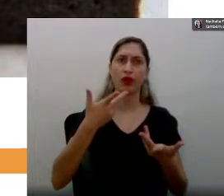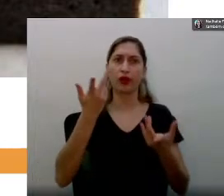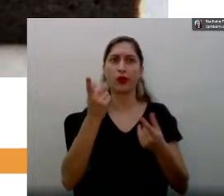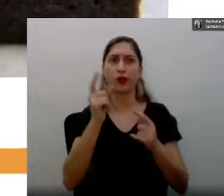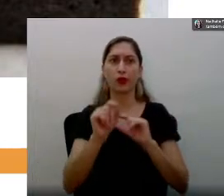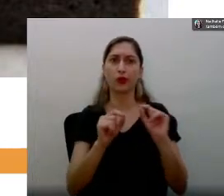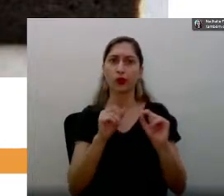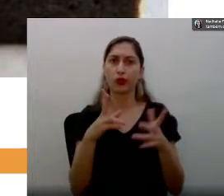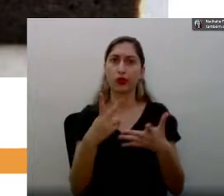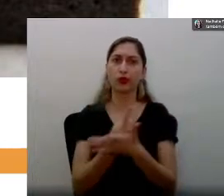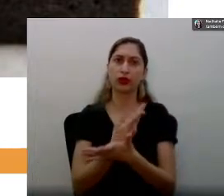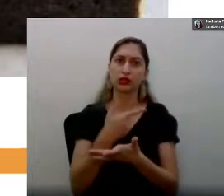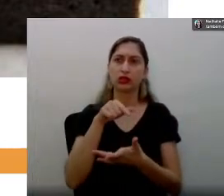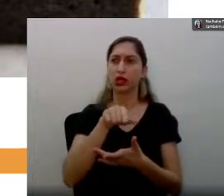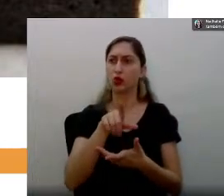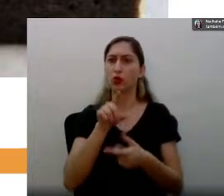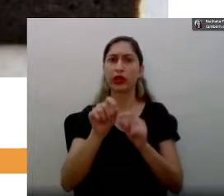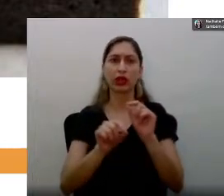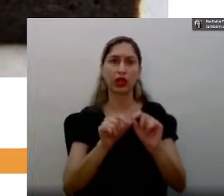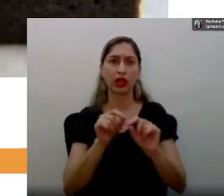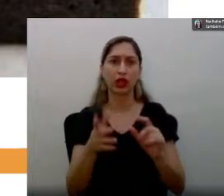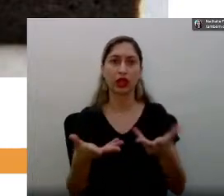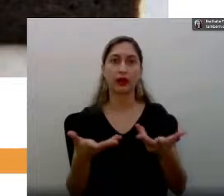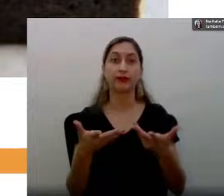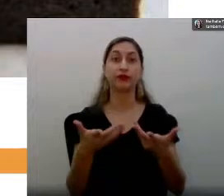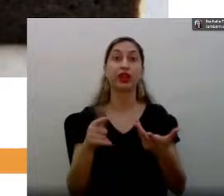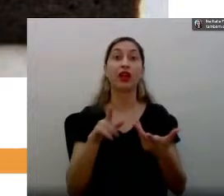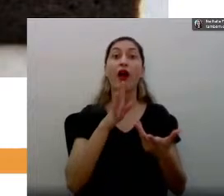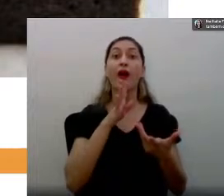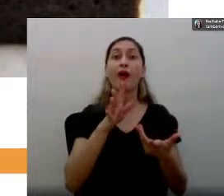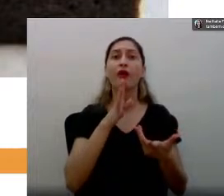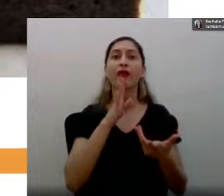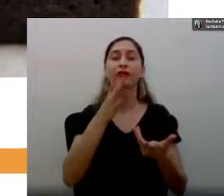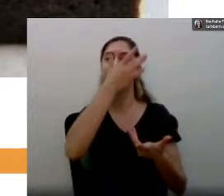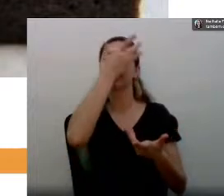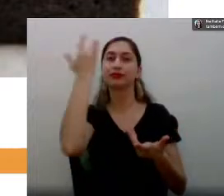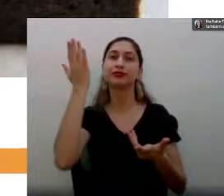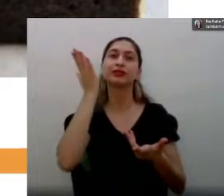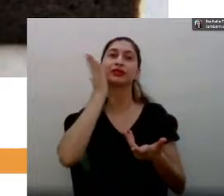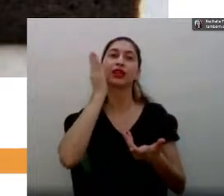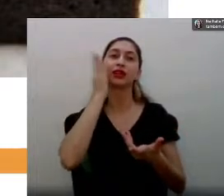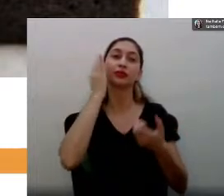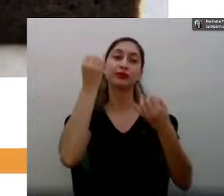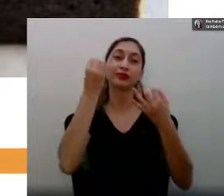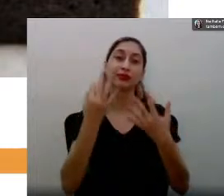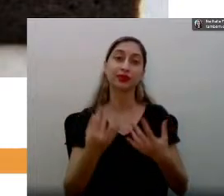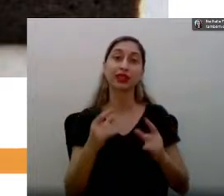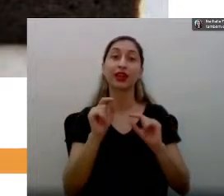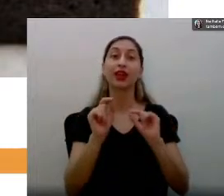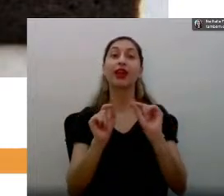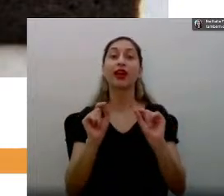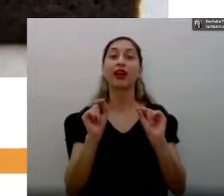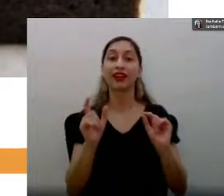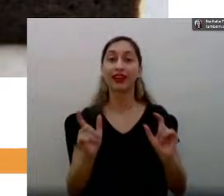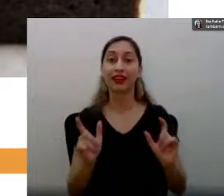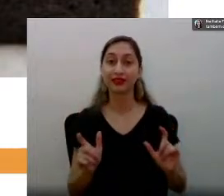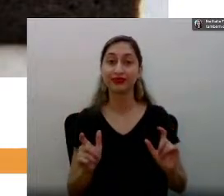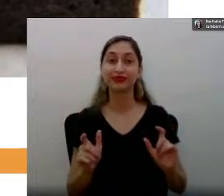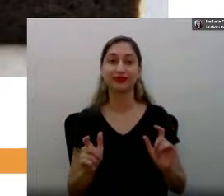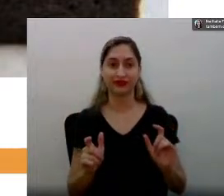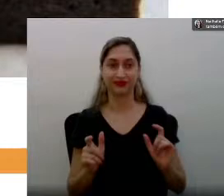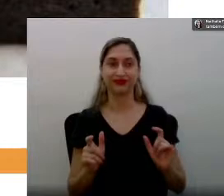ele conhecia né que seria capaz de poder falar um pouco sobre o que que você tem esse meteorito seriam os micro tá tá